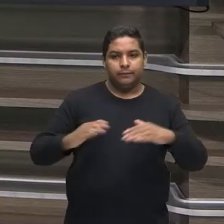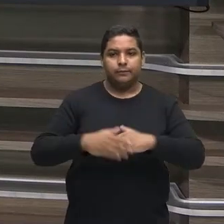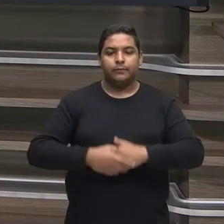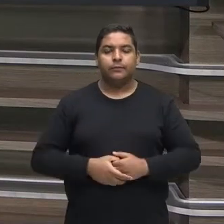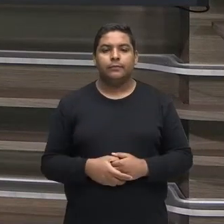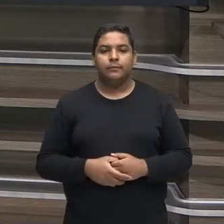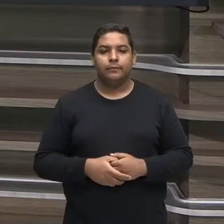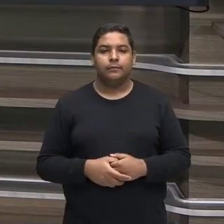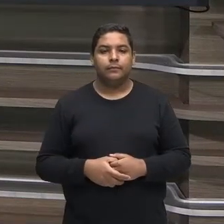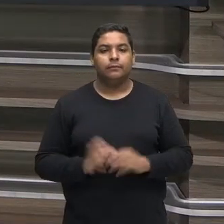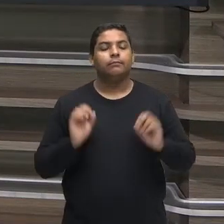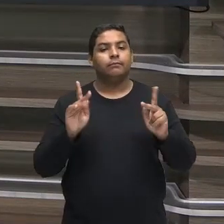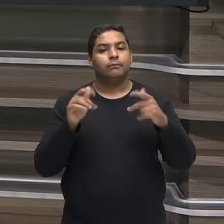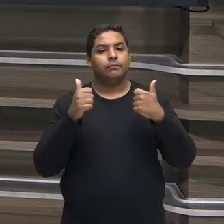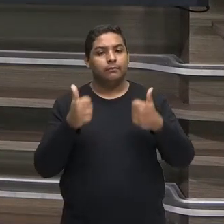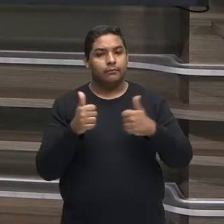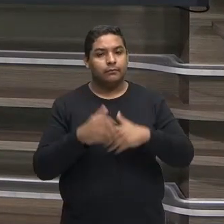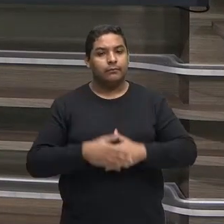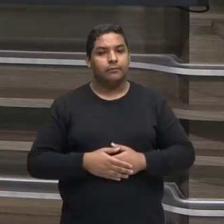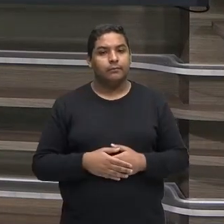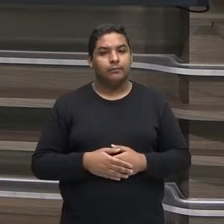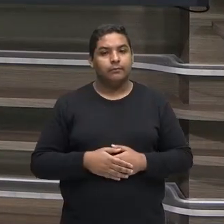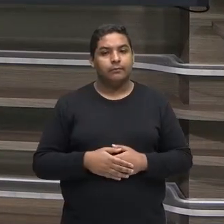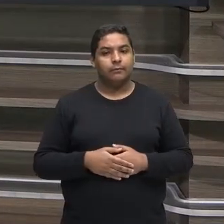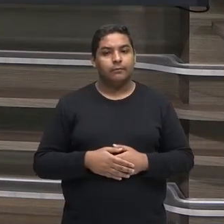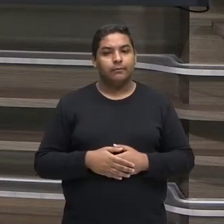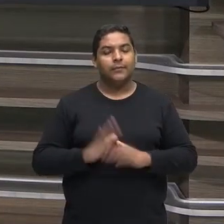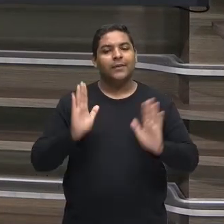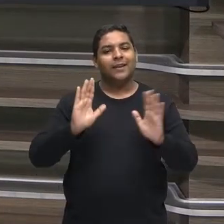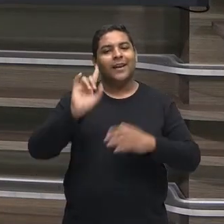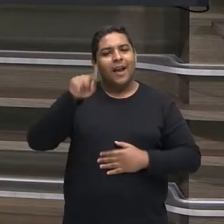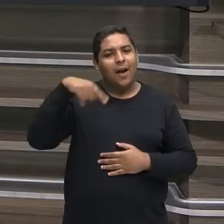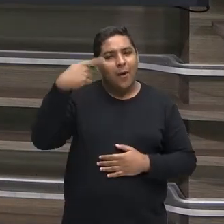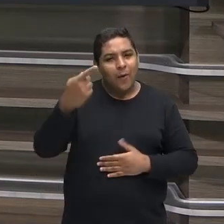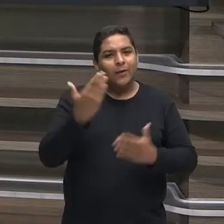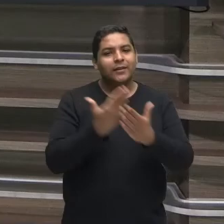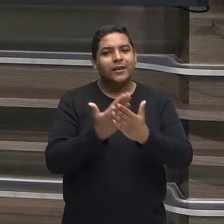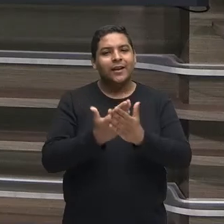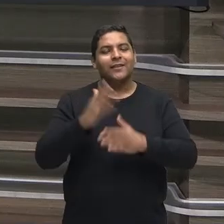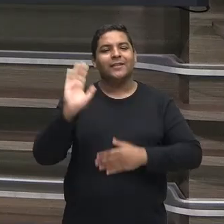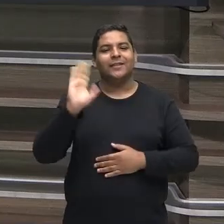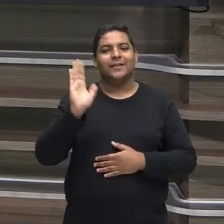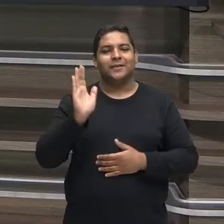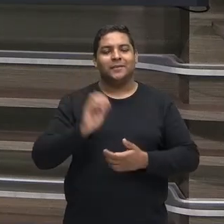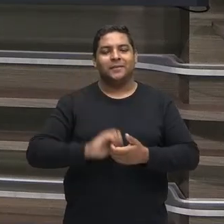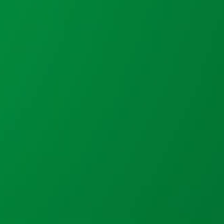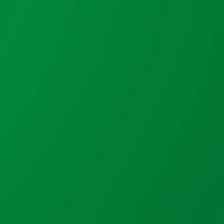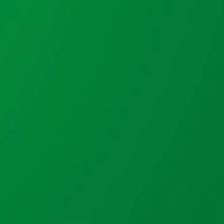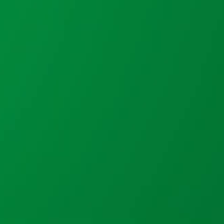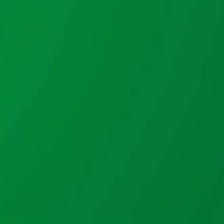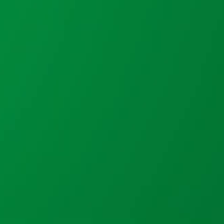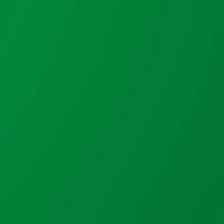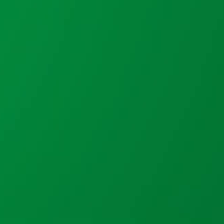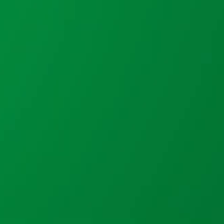trapézio. Ok, turma? Até o nosso próximo encontro. Tchau!